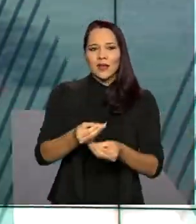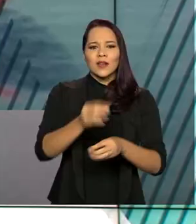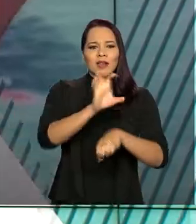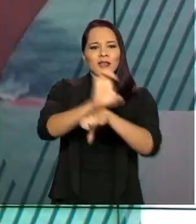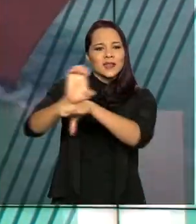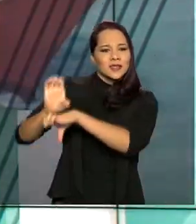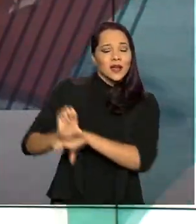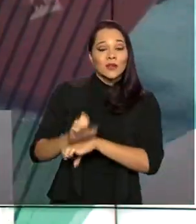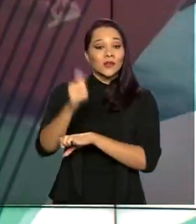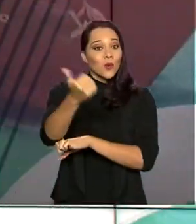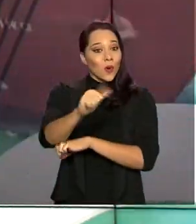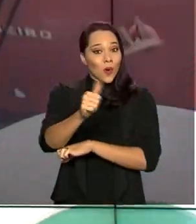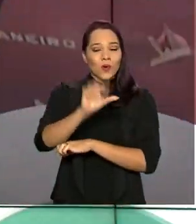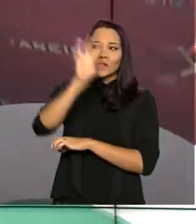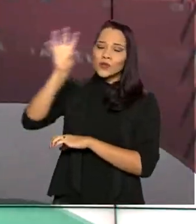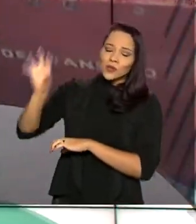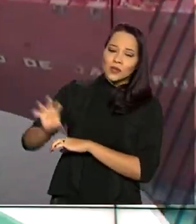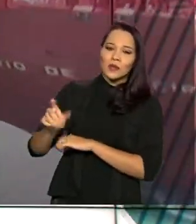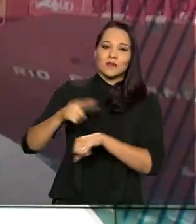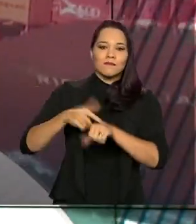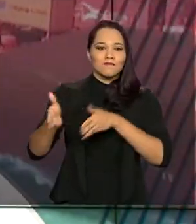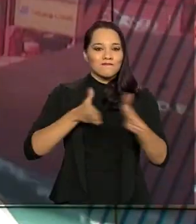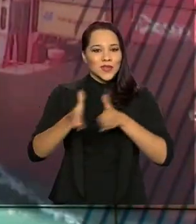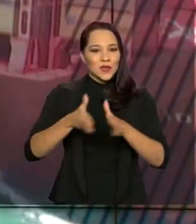estados neste período de pandemia.